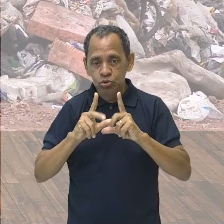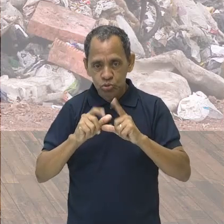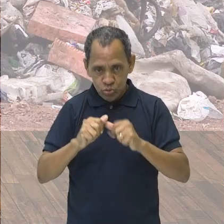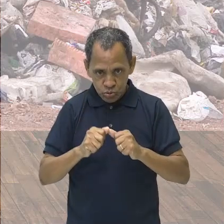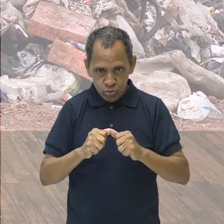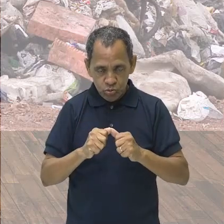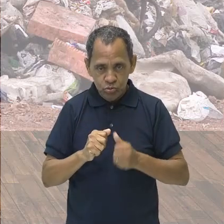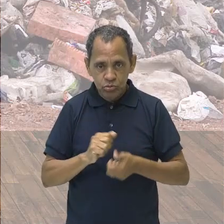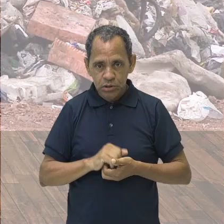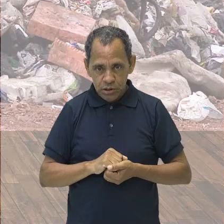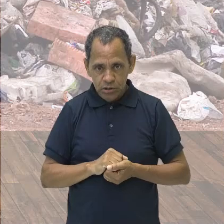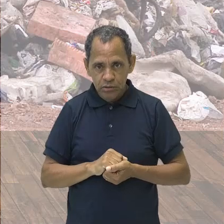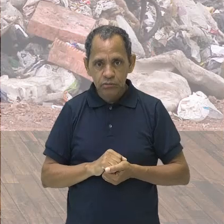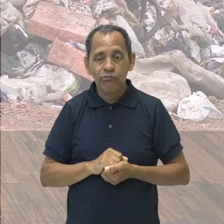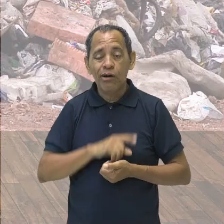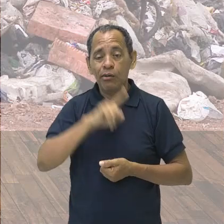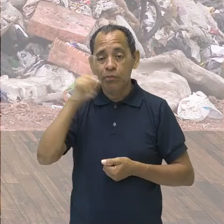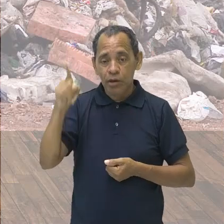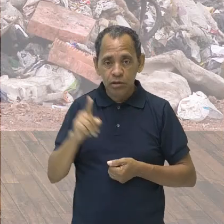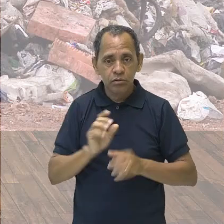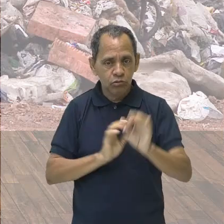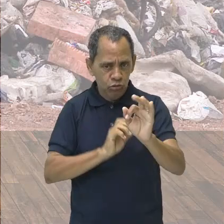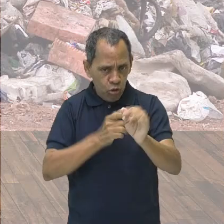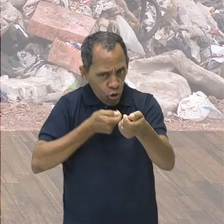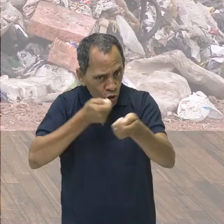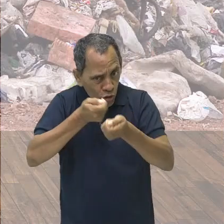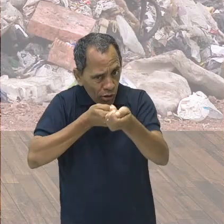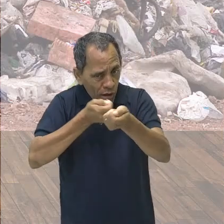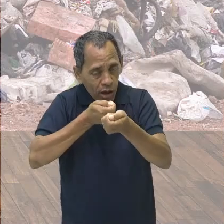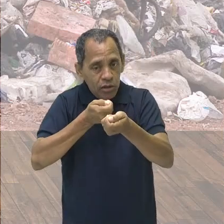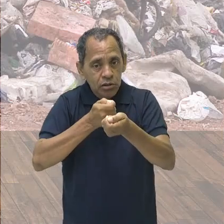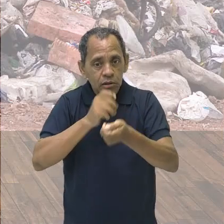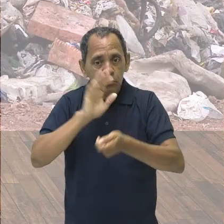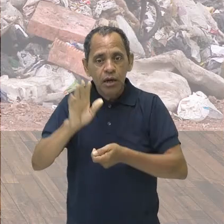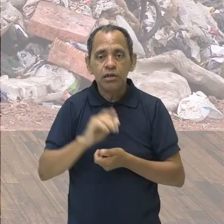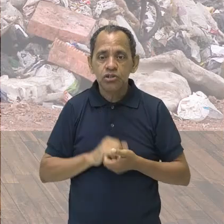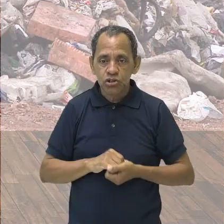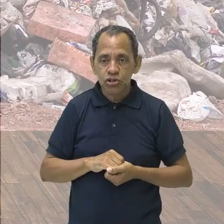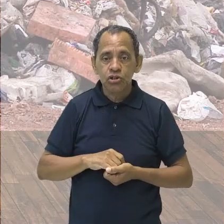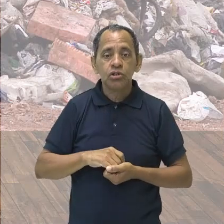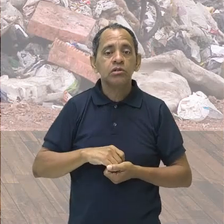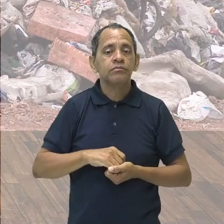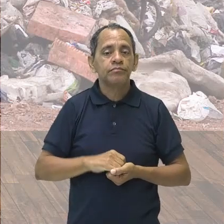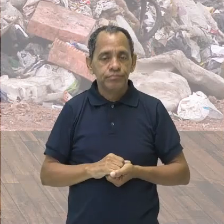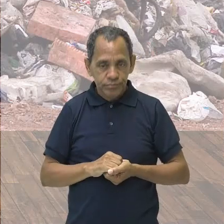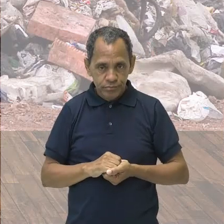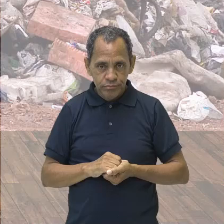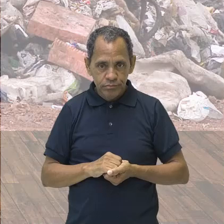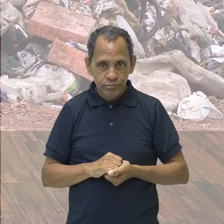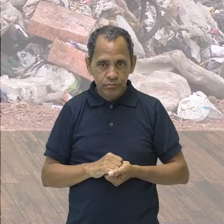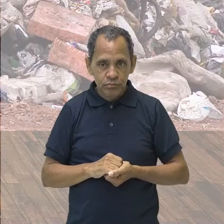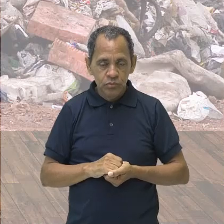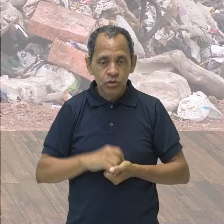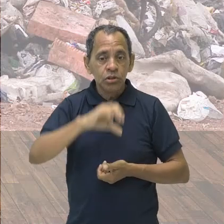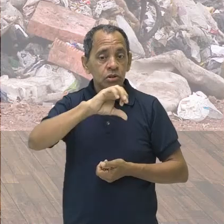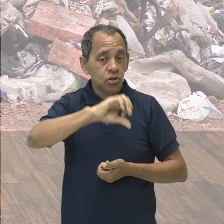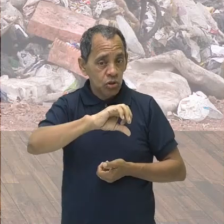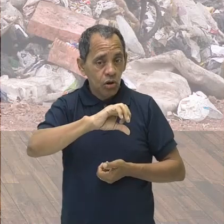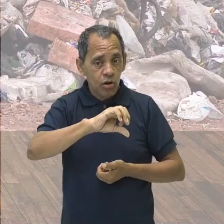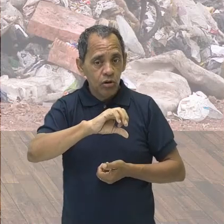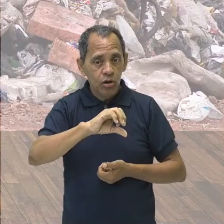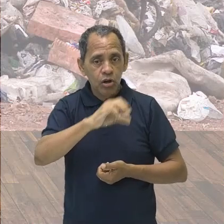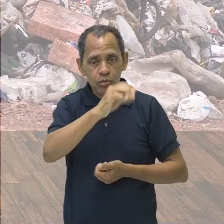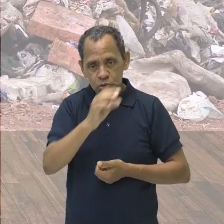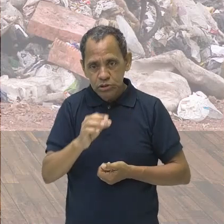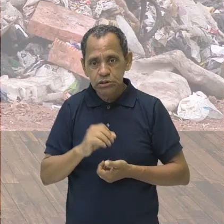né, vai para os lixões controlados, 9% vai para aterros sanitários, somente 2% é reciclado de todo esse lixo que você está